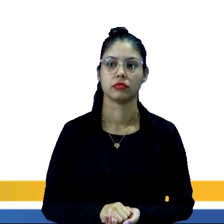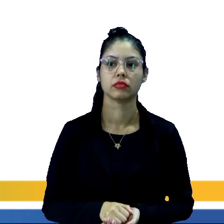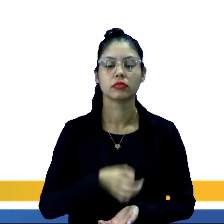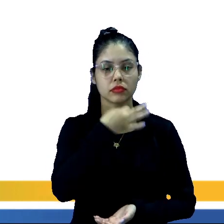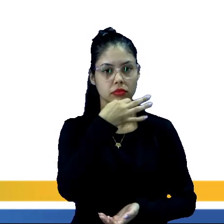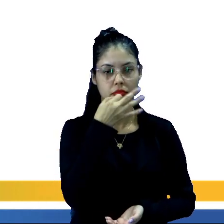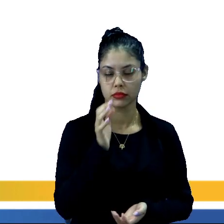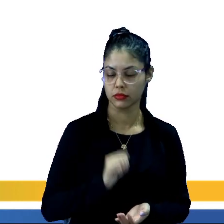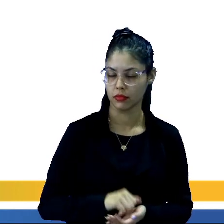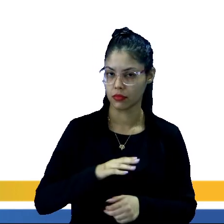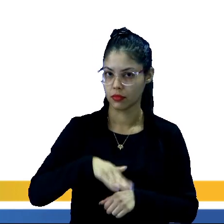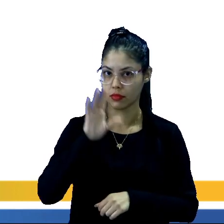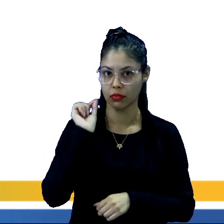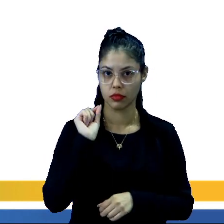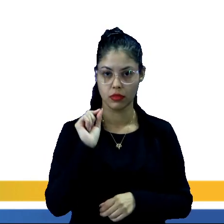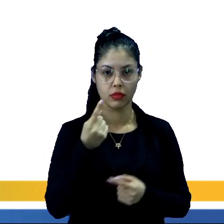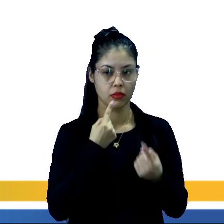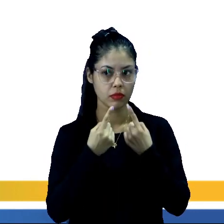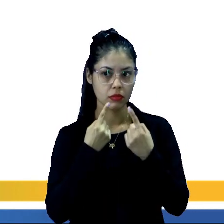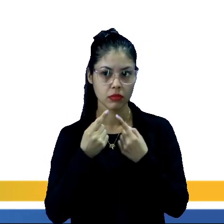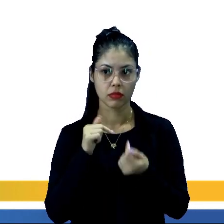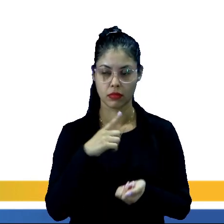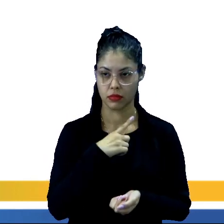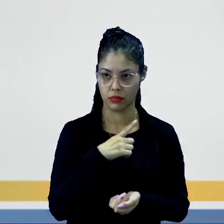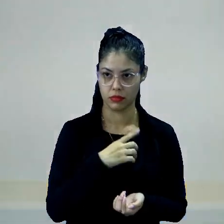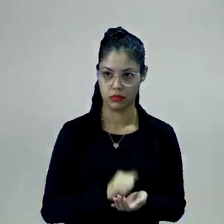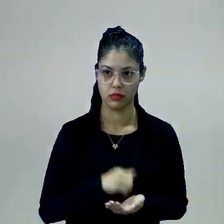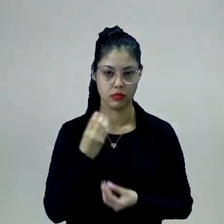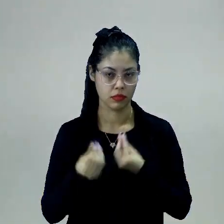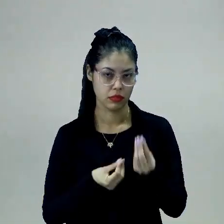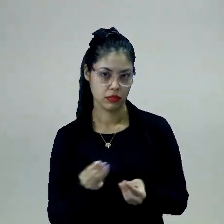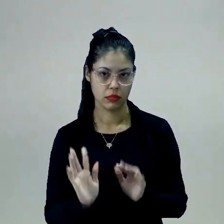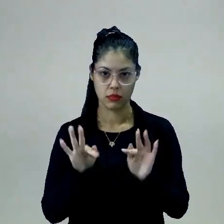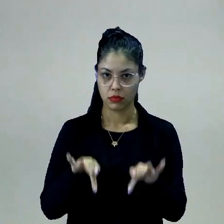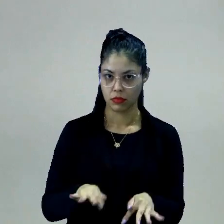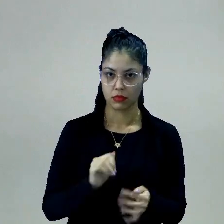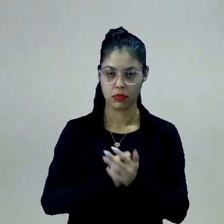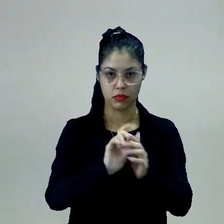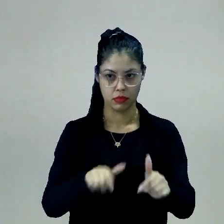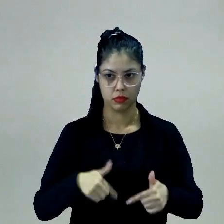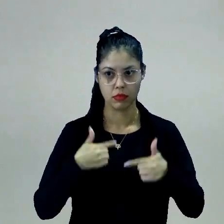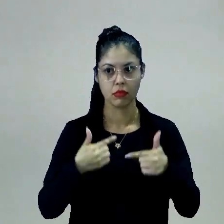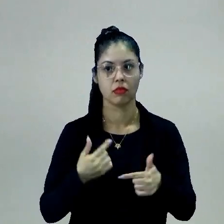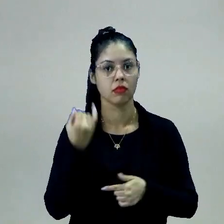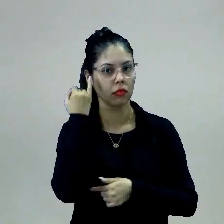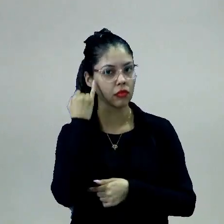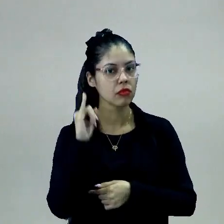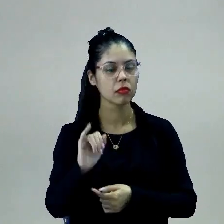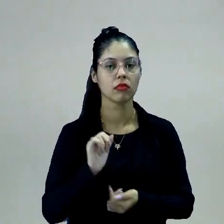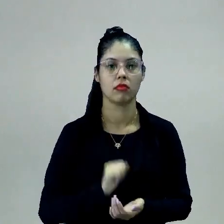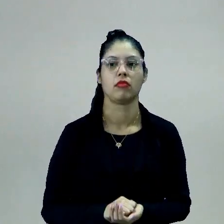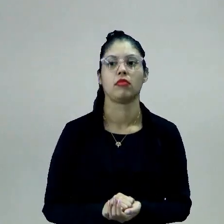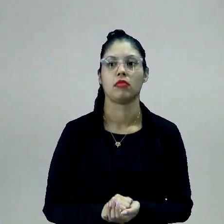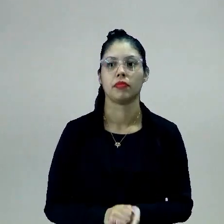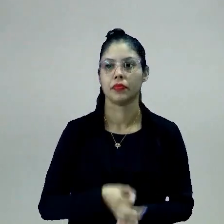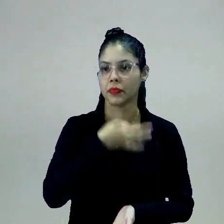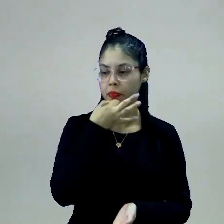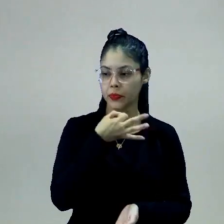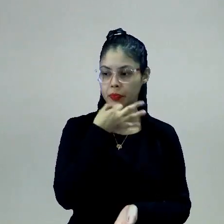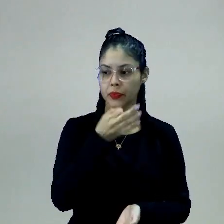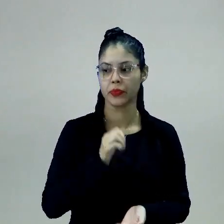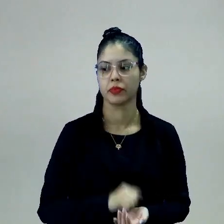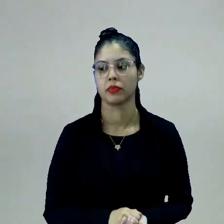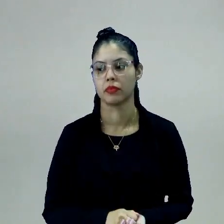a argumentação nada mais é do que um discurso, né, que tem como finalidade você defender uma ideia ou uma